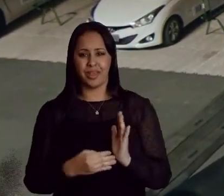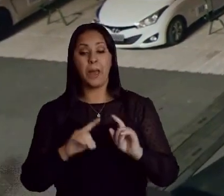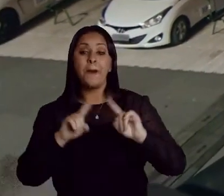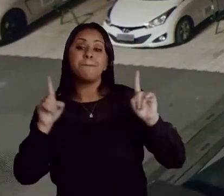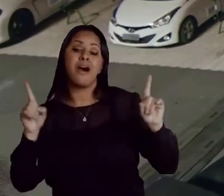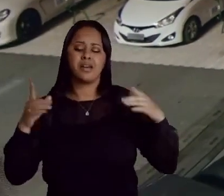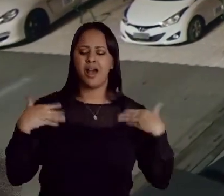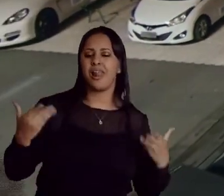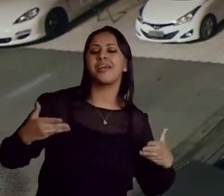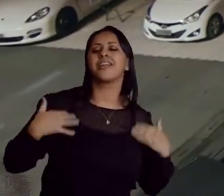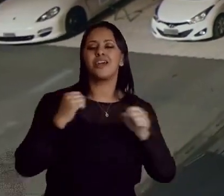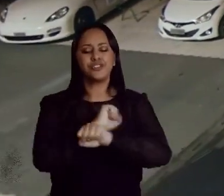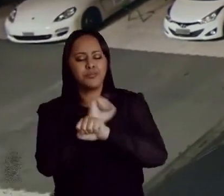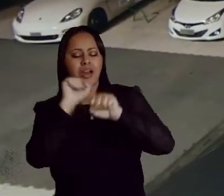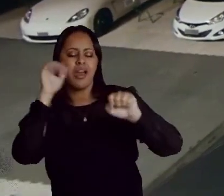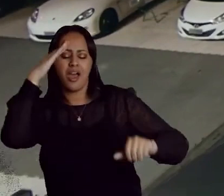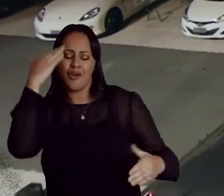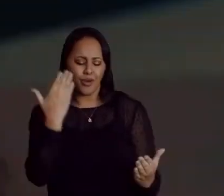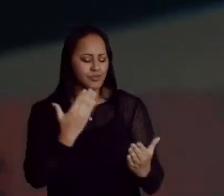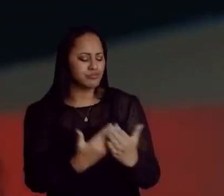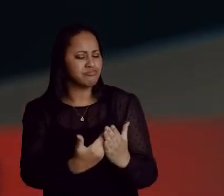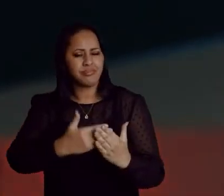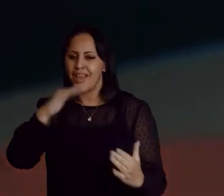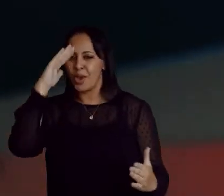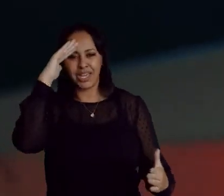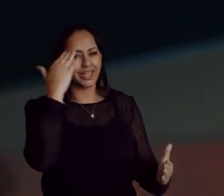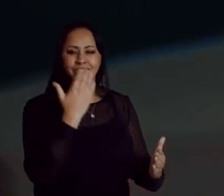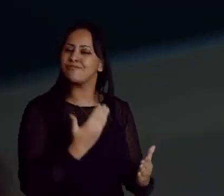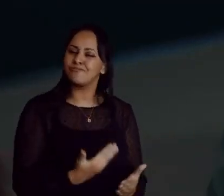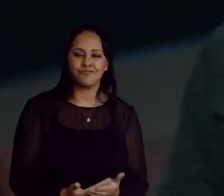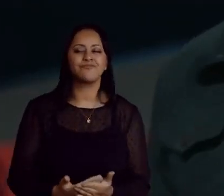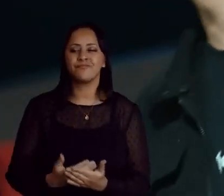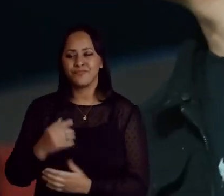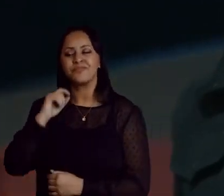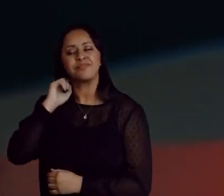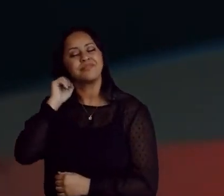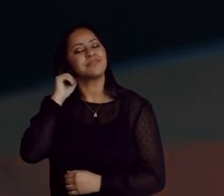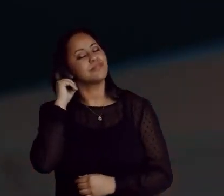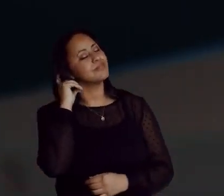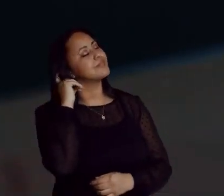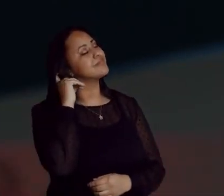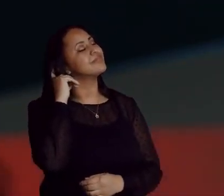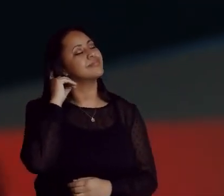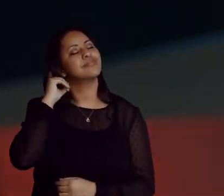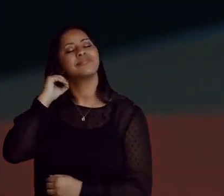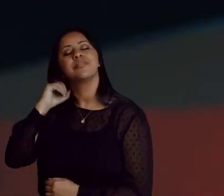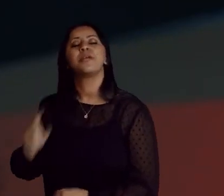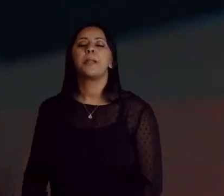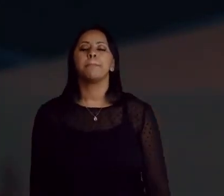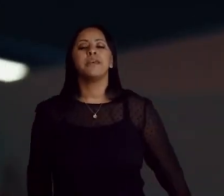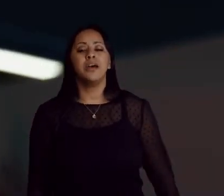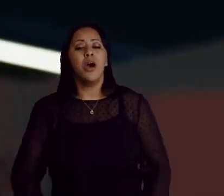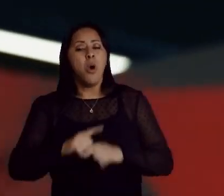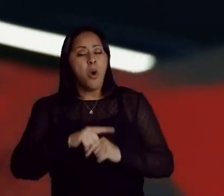ela vem pela manhã. Eu creio, eu creio. Você pode cantar isso em casa, vamos,